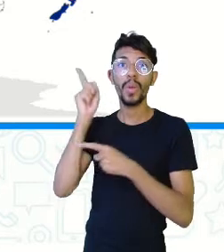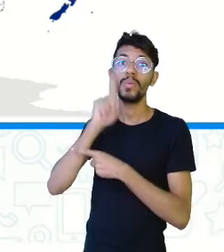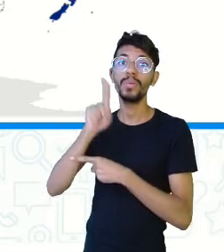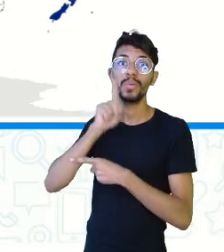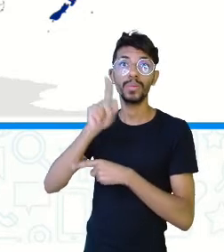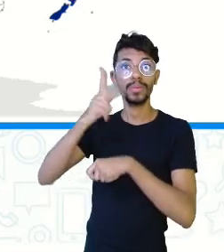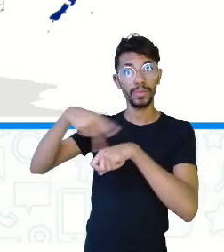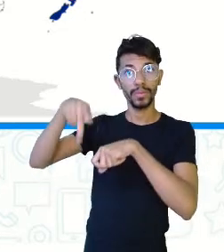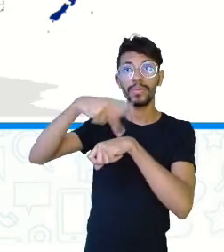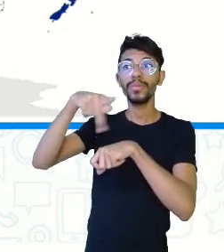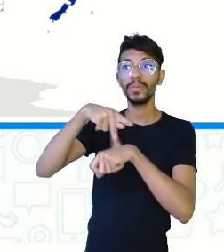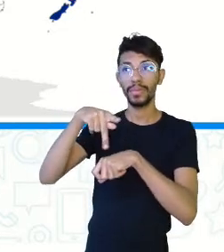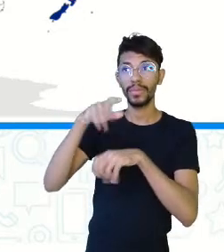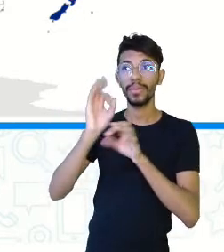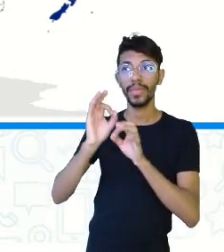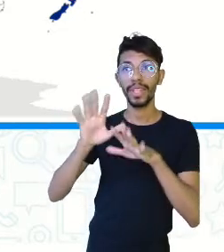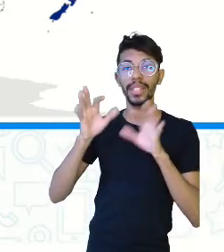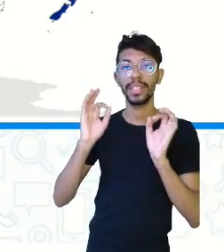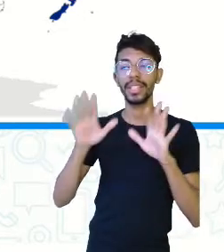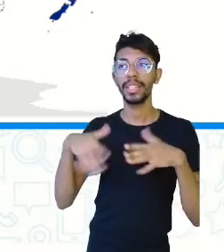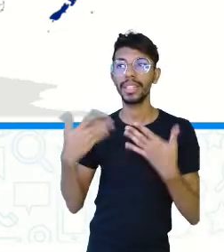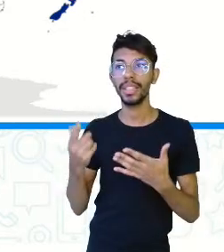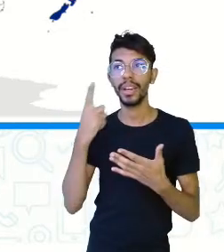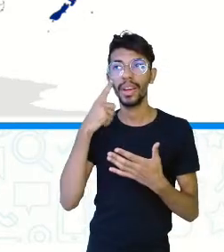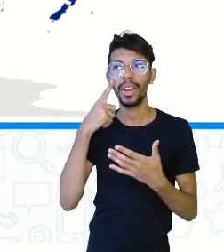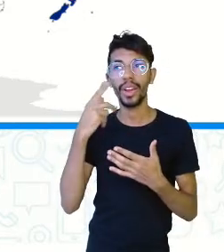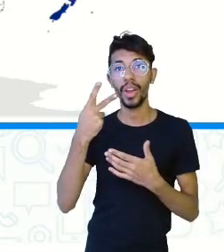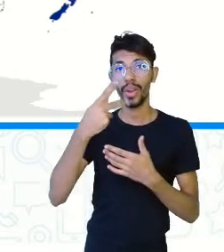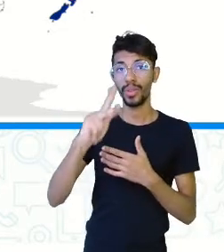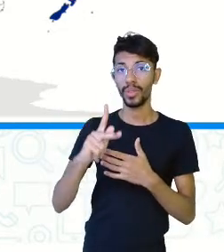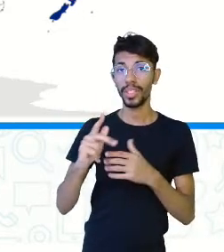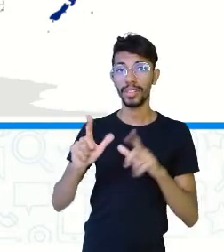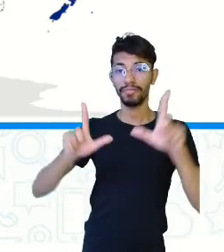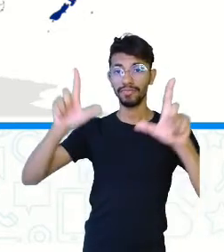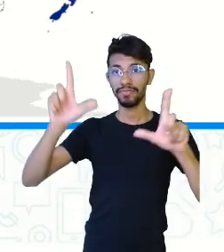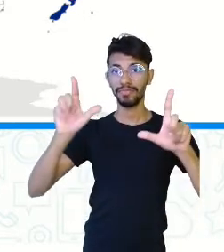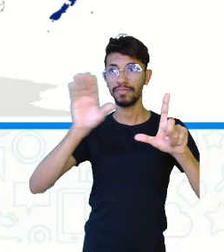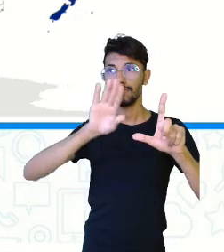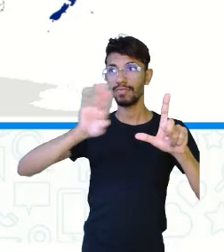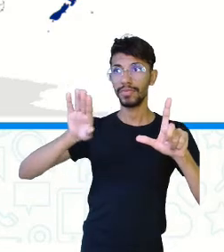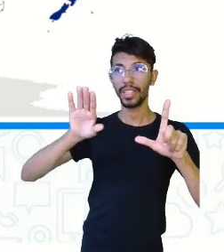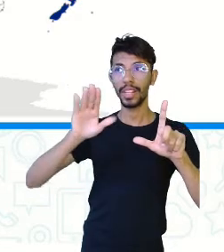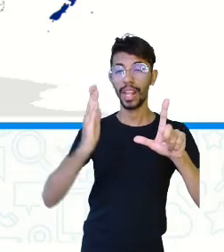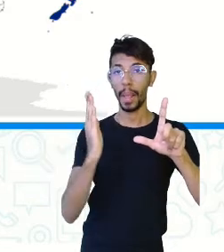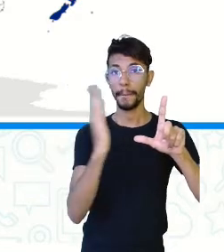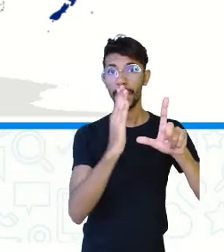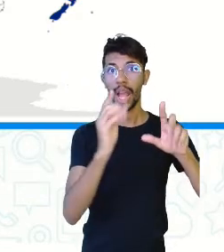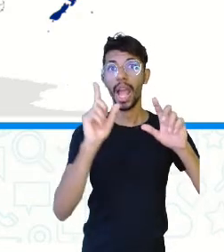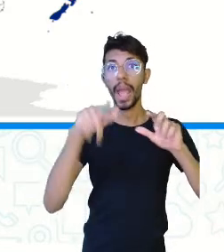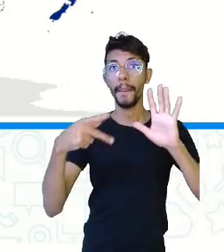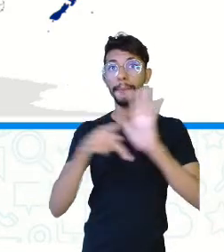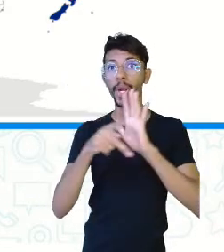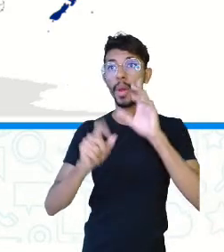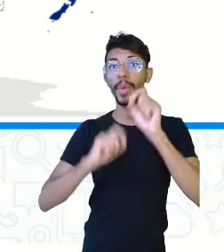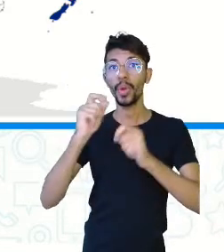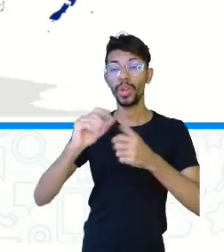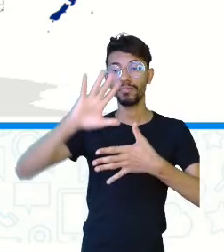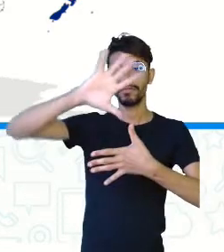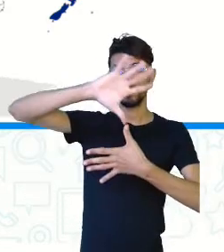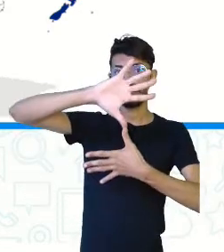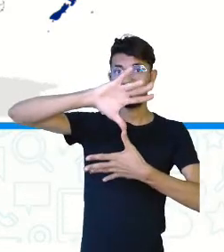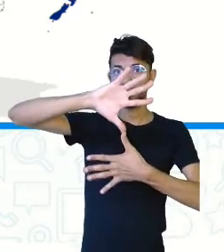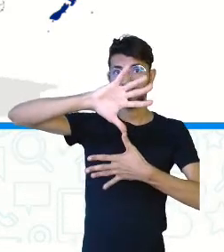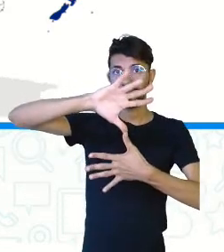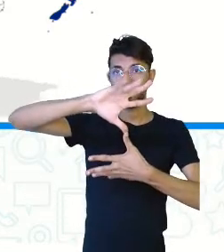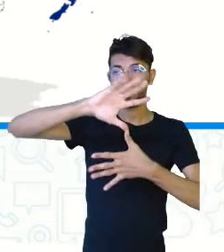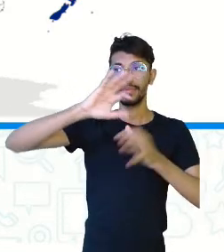vendo? Então, esse lado esquerdo da tua tela é o continente americano.